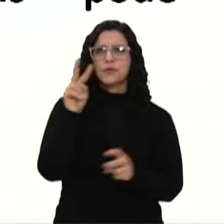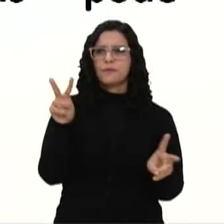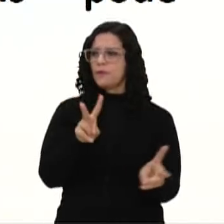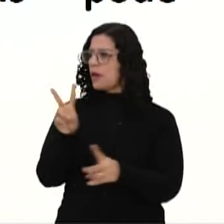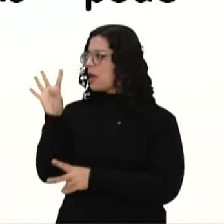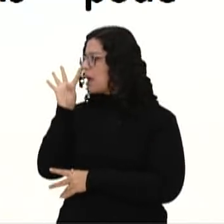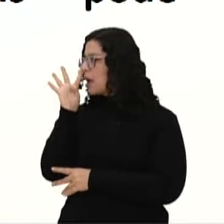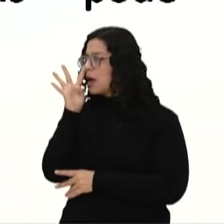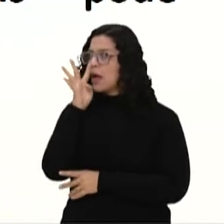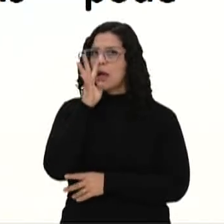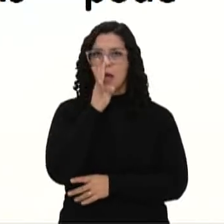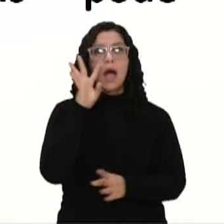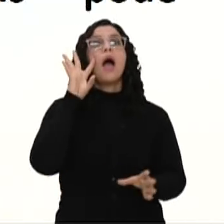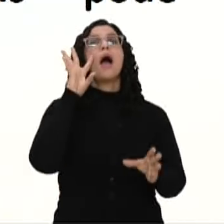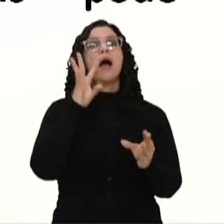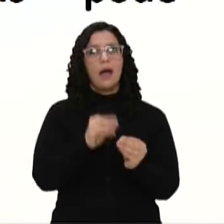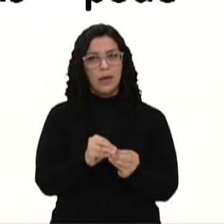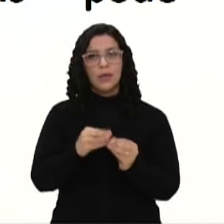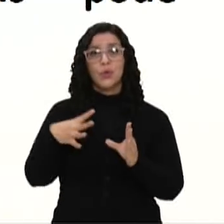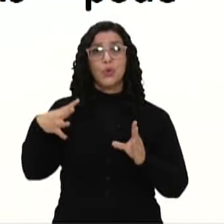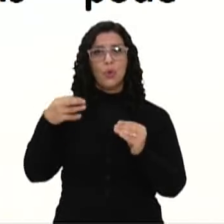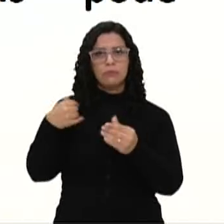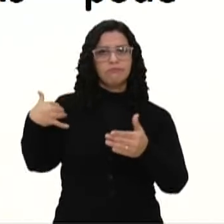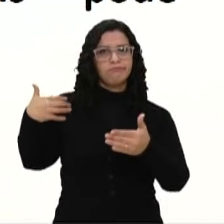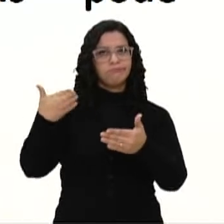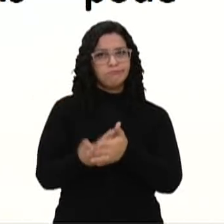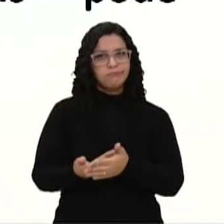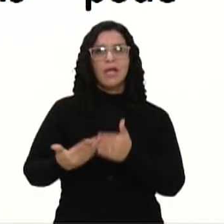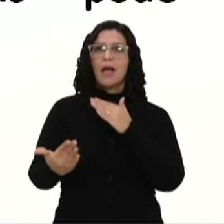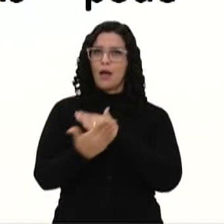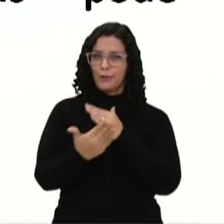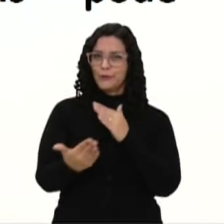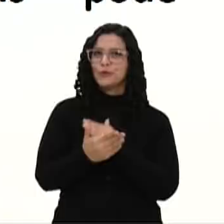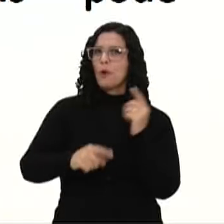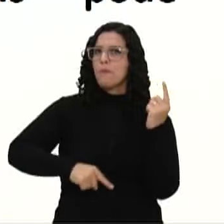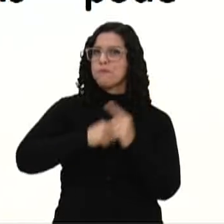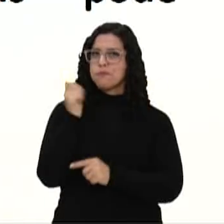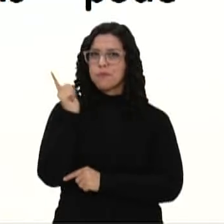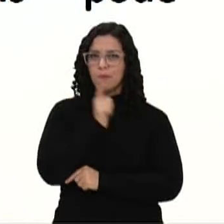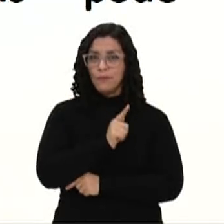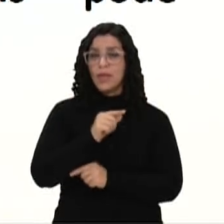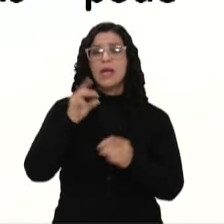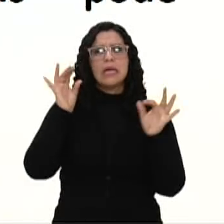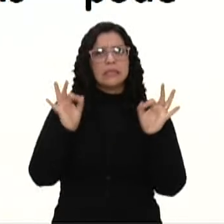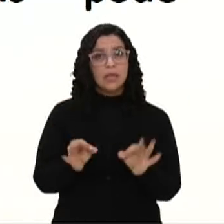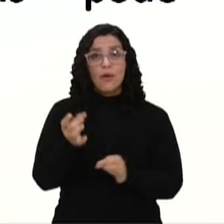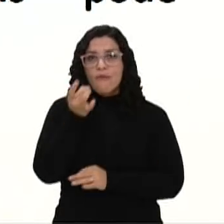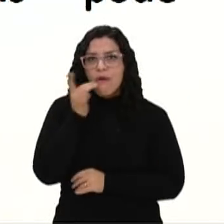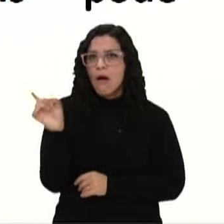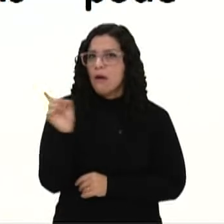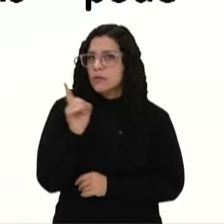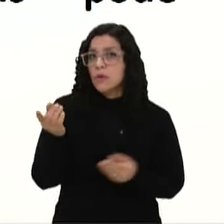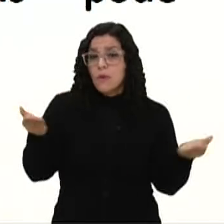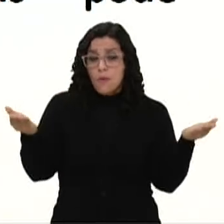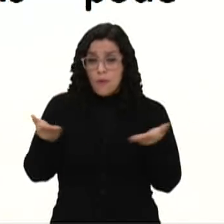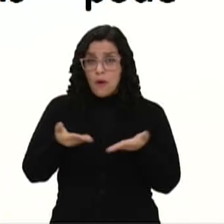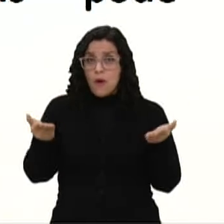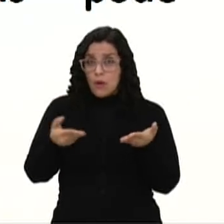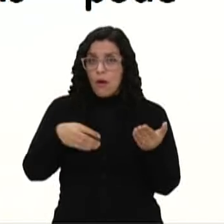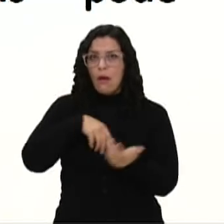para trás e compreender que tudo isto valeu a pena. É certo que não é nada fácil alimentar o